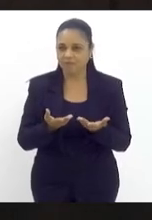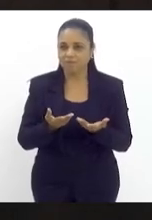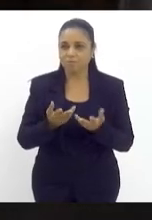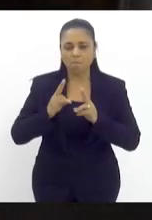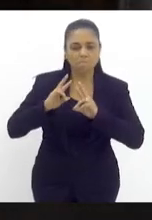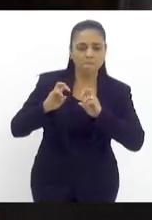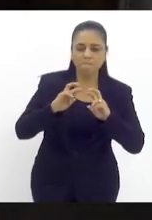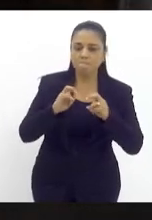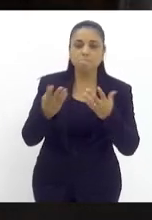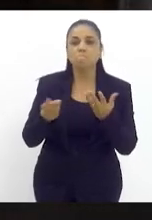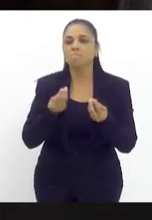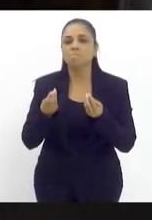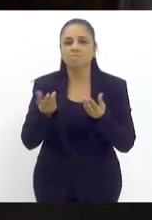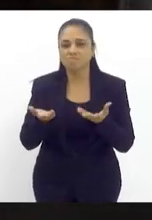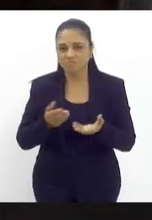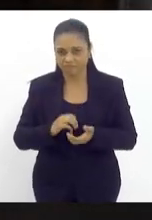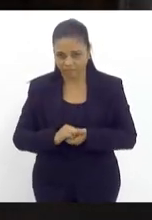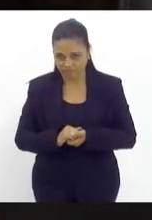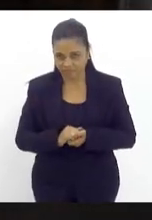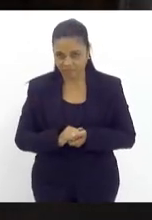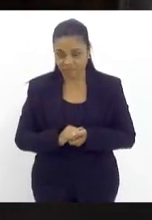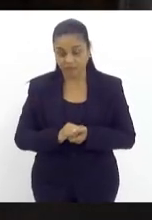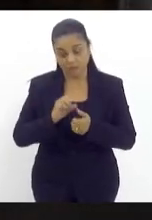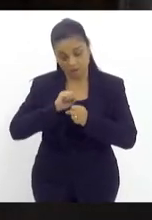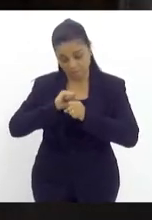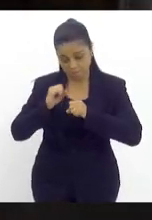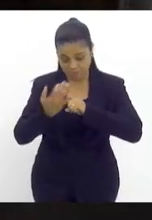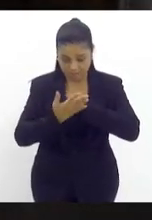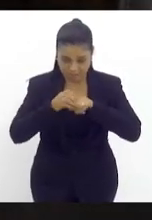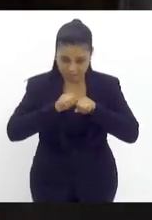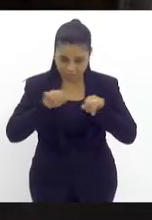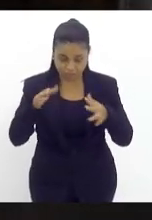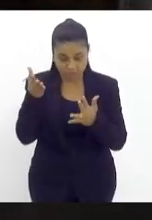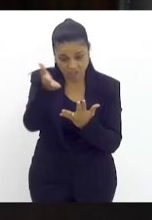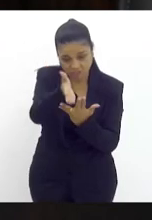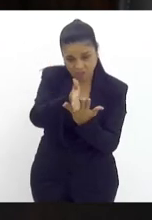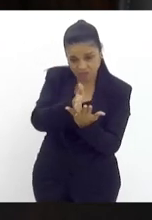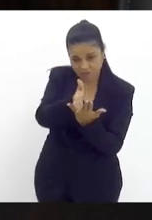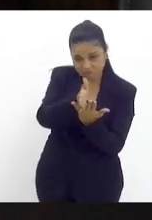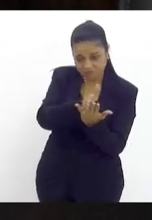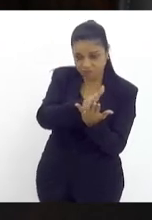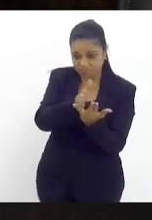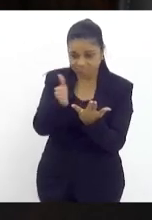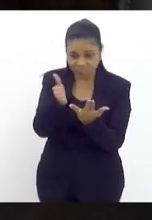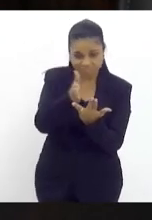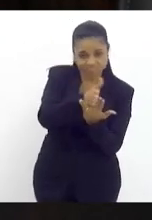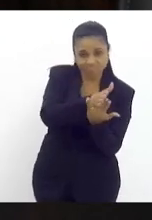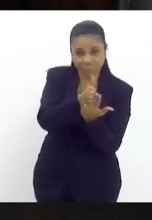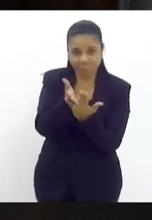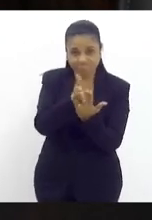Vamos lá. A pandemia foi um grande divisor de águas, né, para